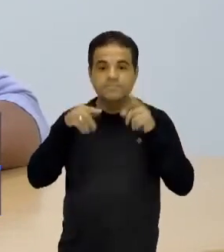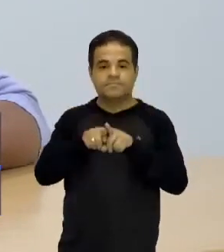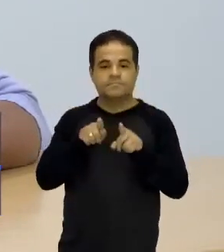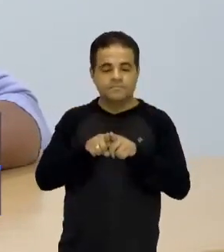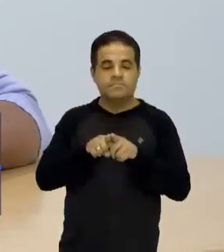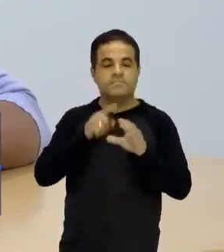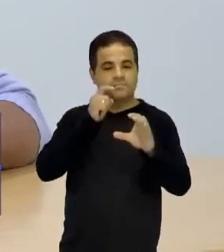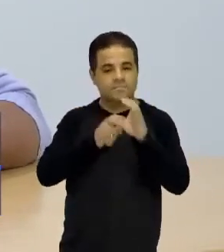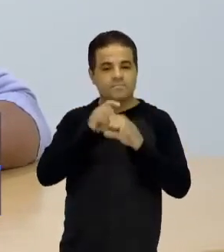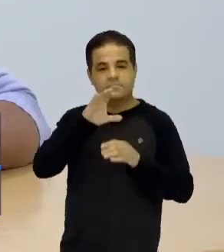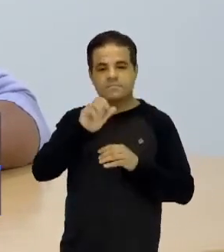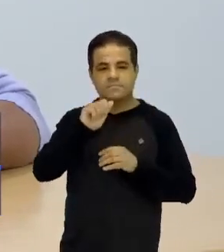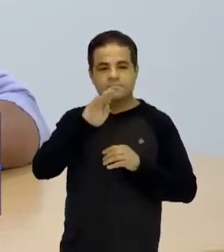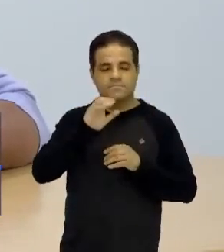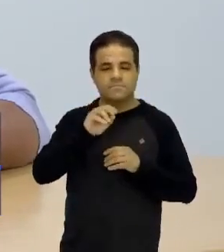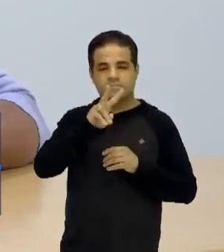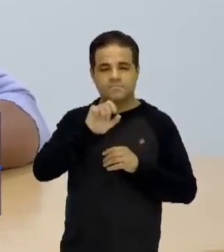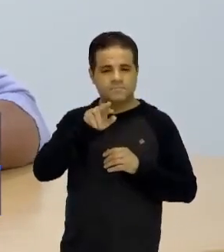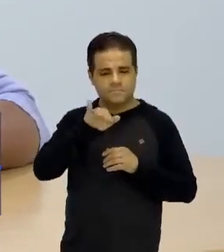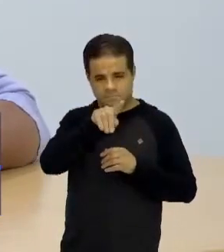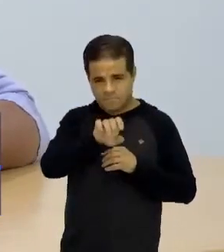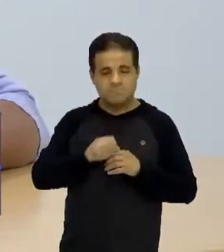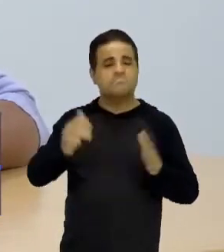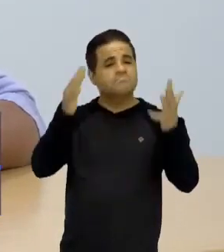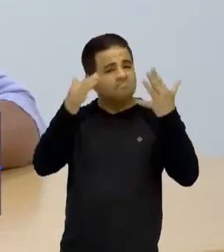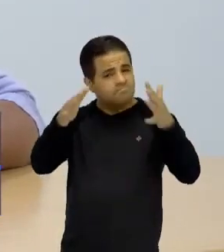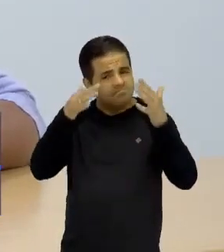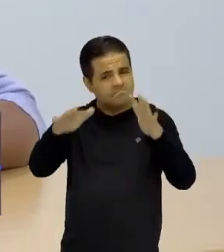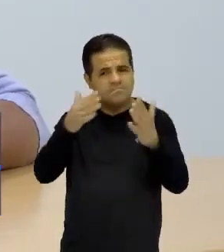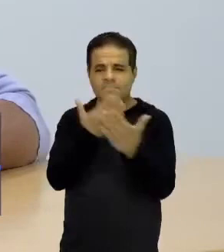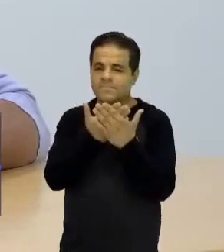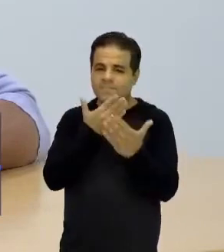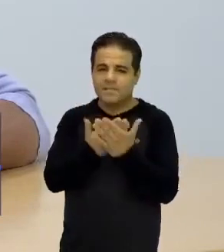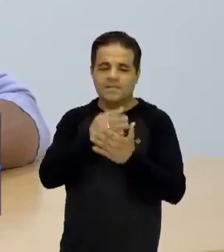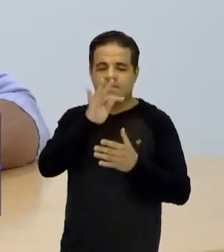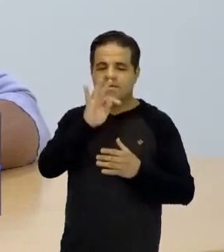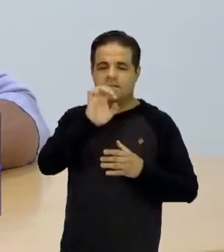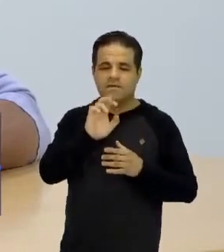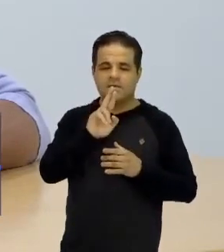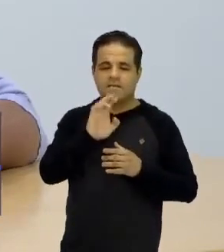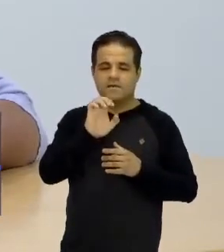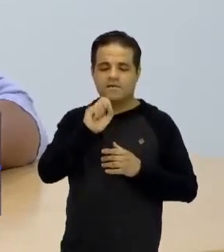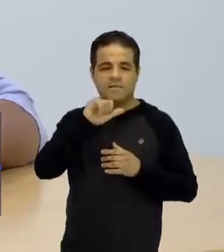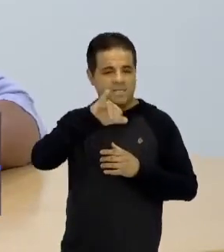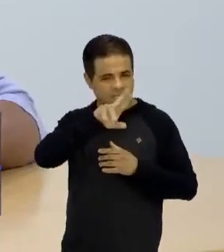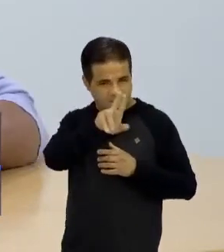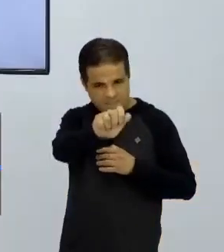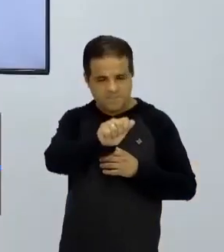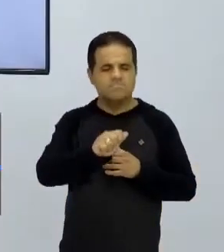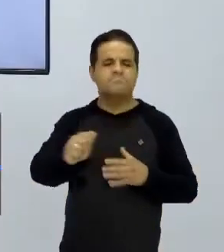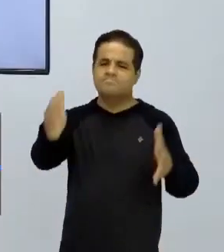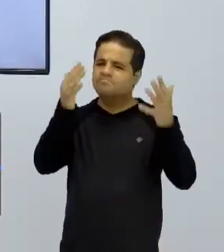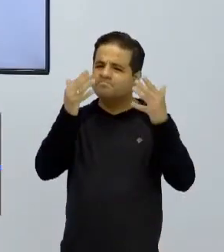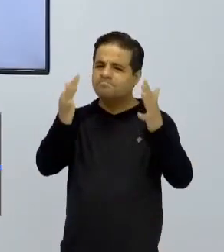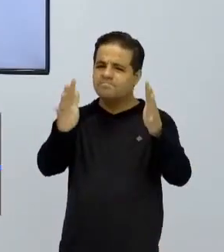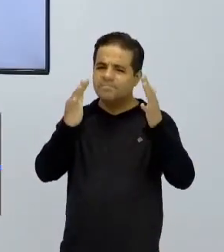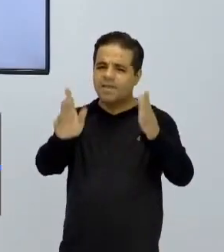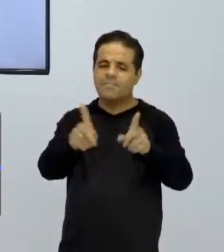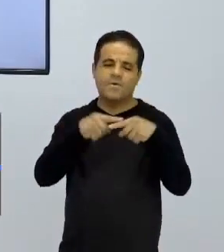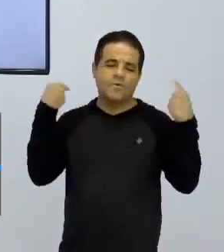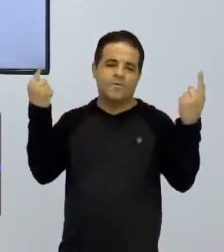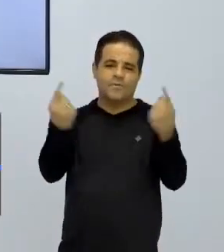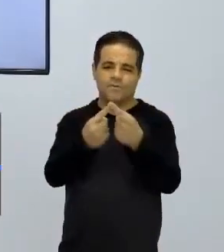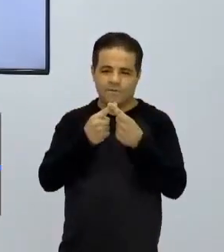Angola, Cabo Verde. E parabéns pela aula, professora Terezinha. Obrigado, professora. Parabéns para nós